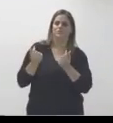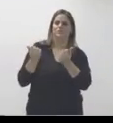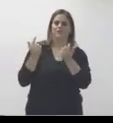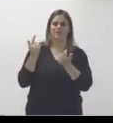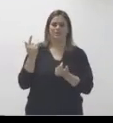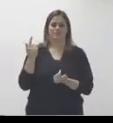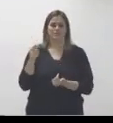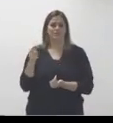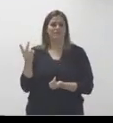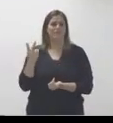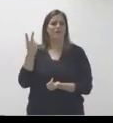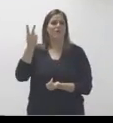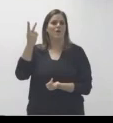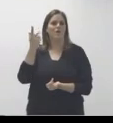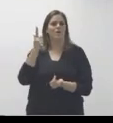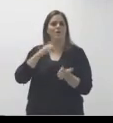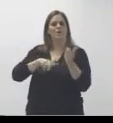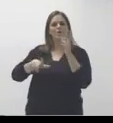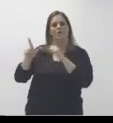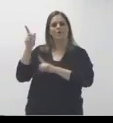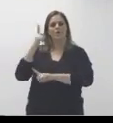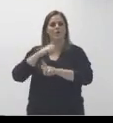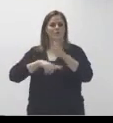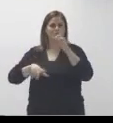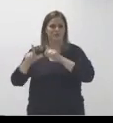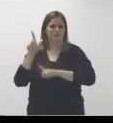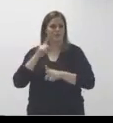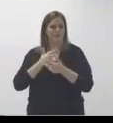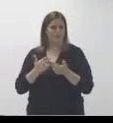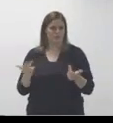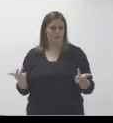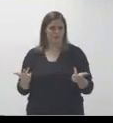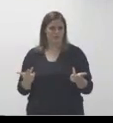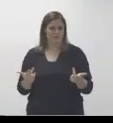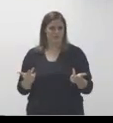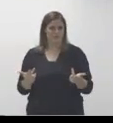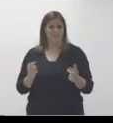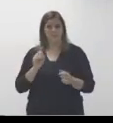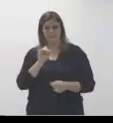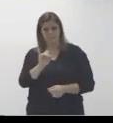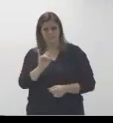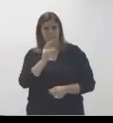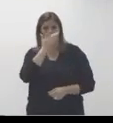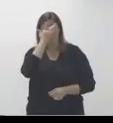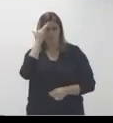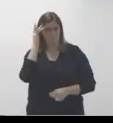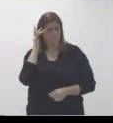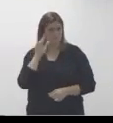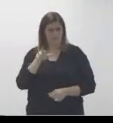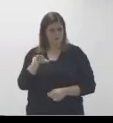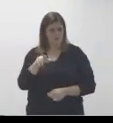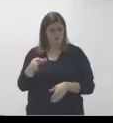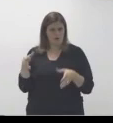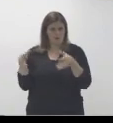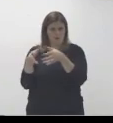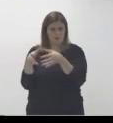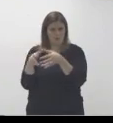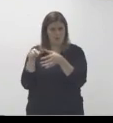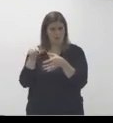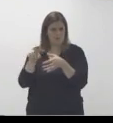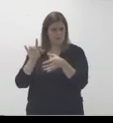da sociedade brasileira e em que os chamados diferentes nem aqueles que não correspondiam ao padrão